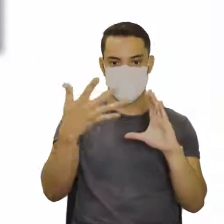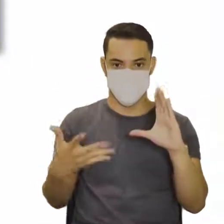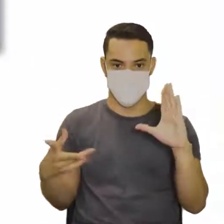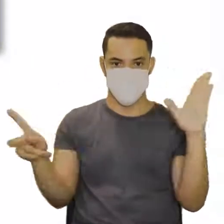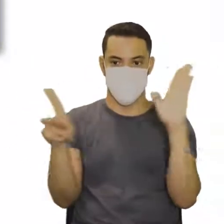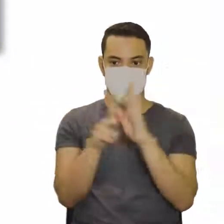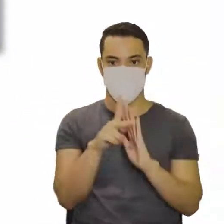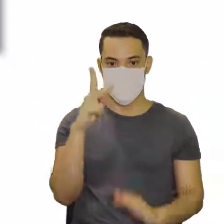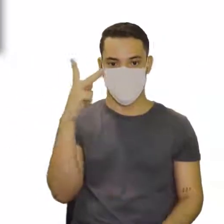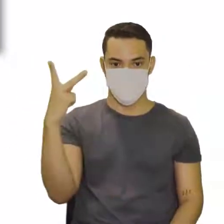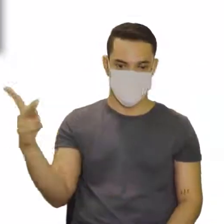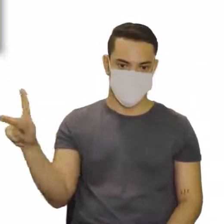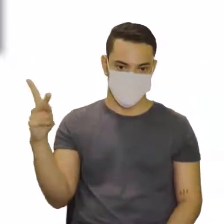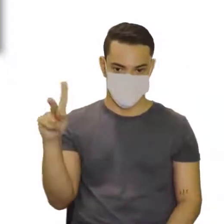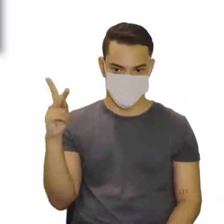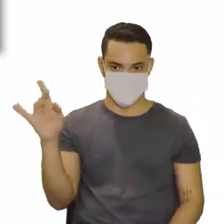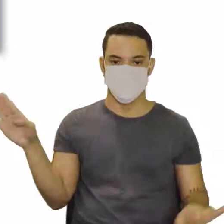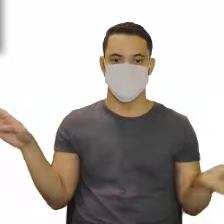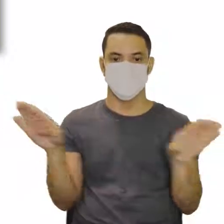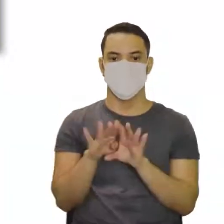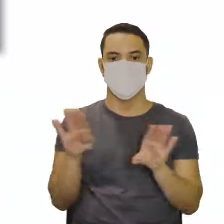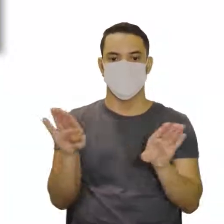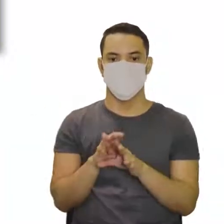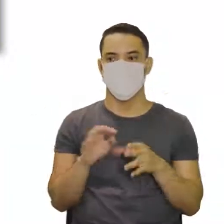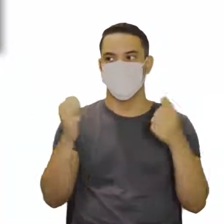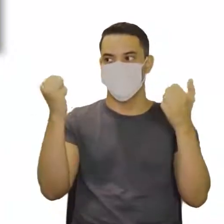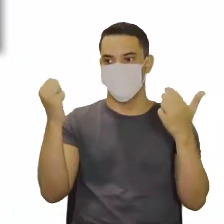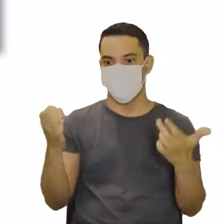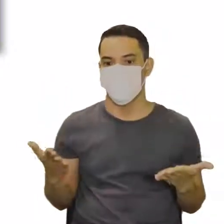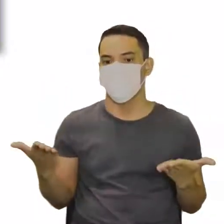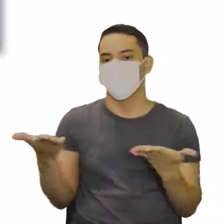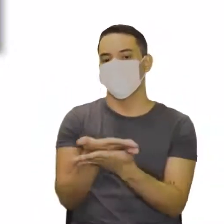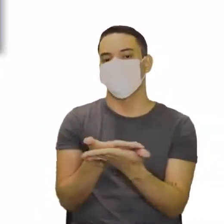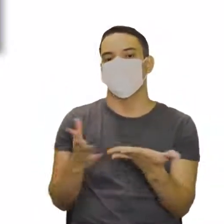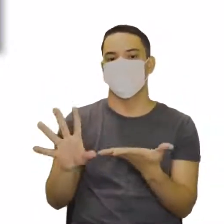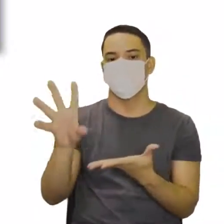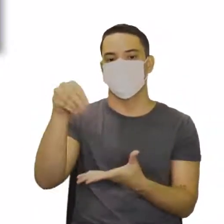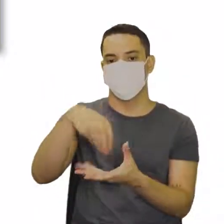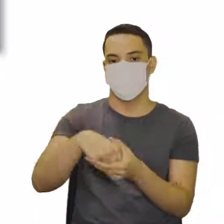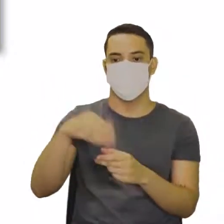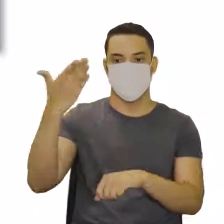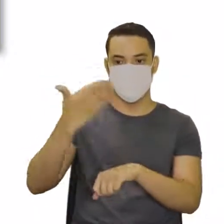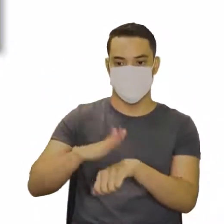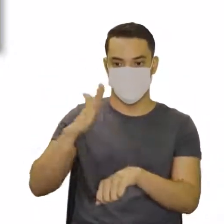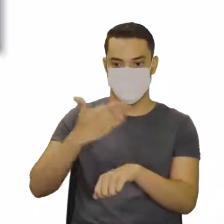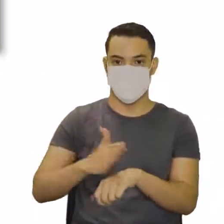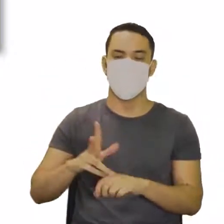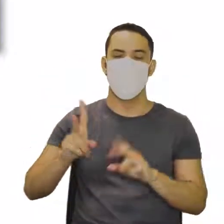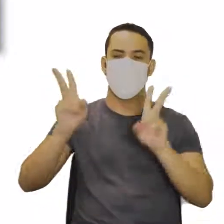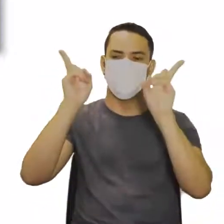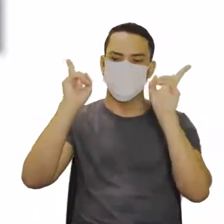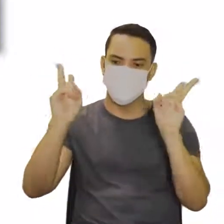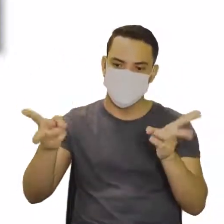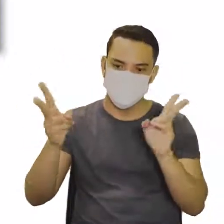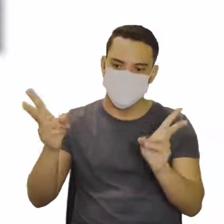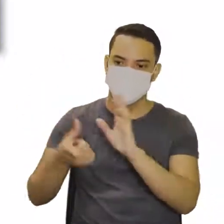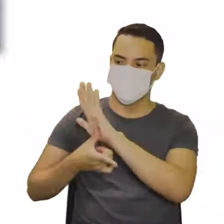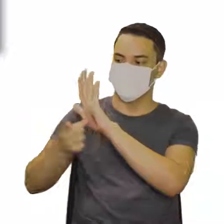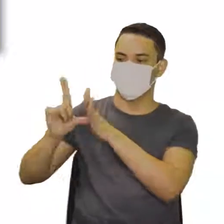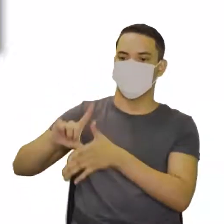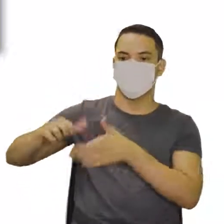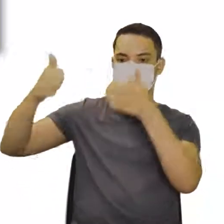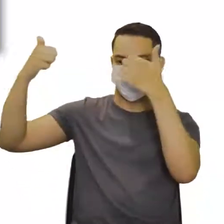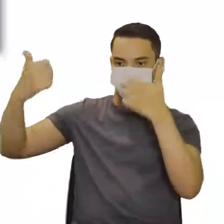receptor, ok? E também vamos falar sobre aplicações. Então, a mesma coisa que nós fizemos lá